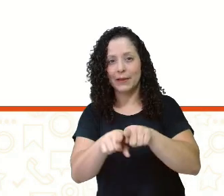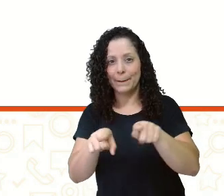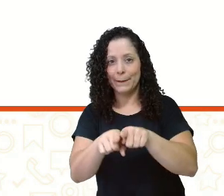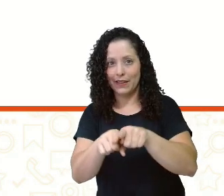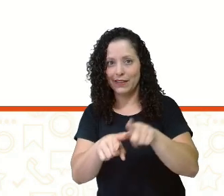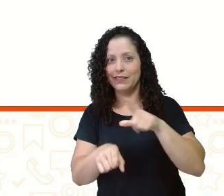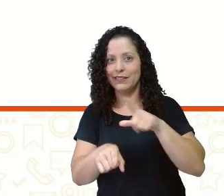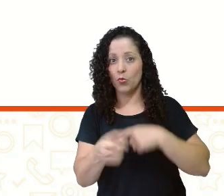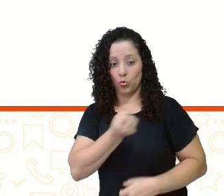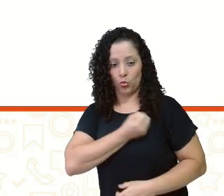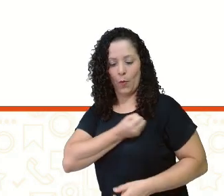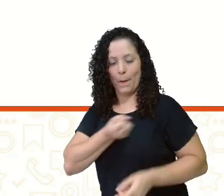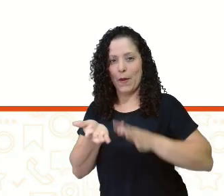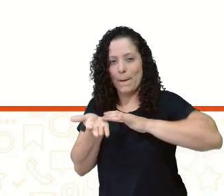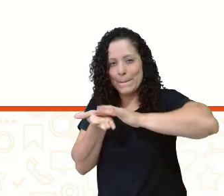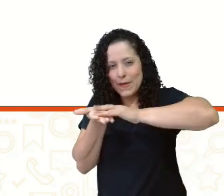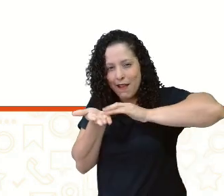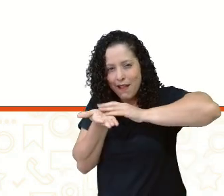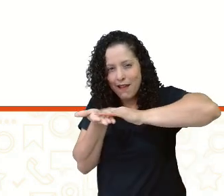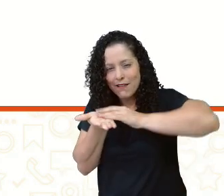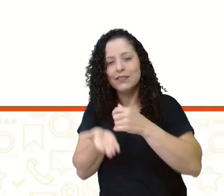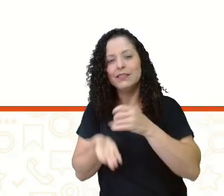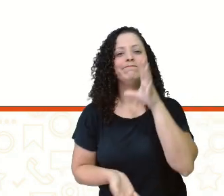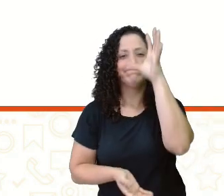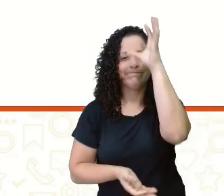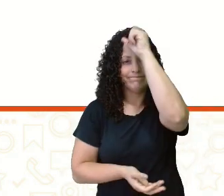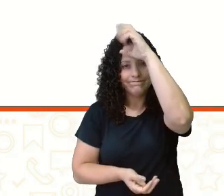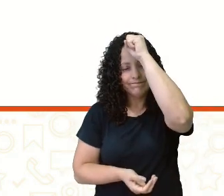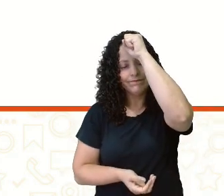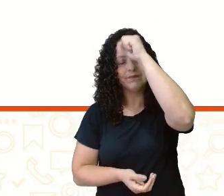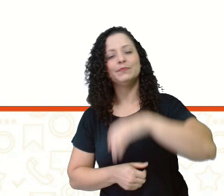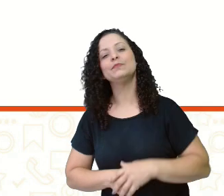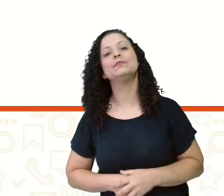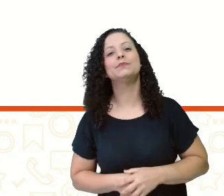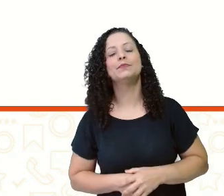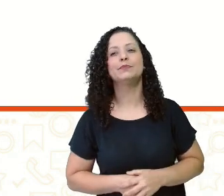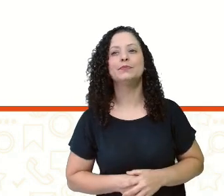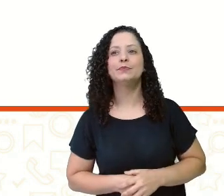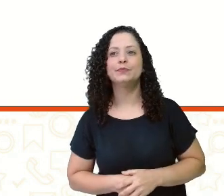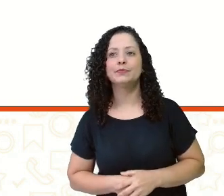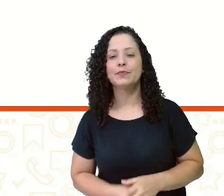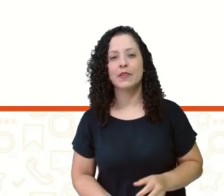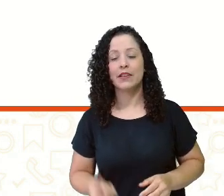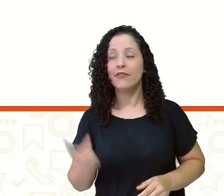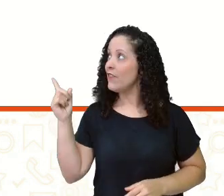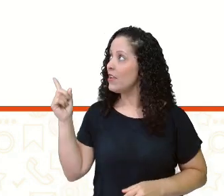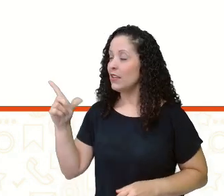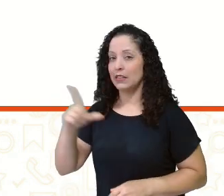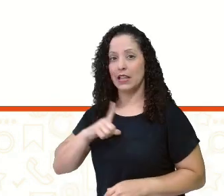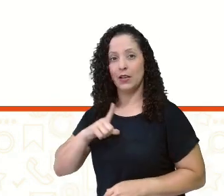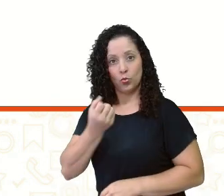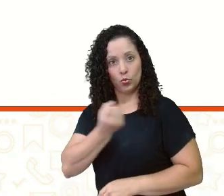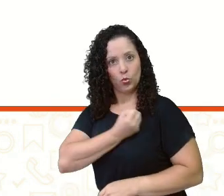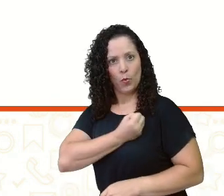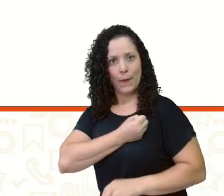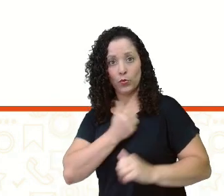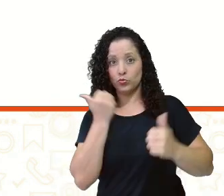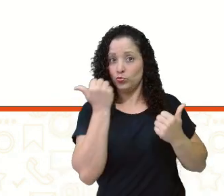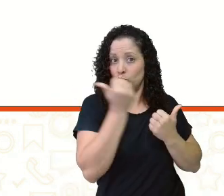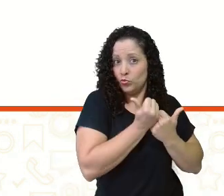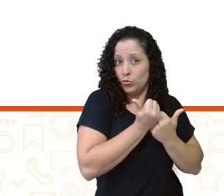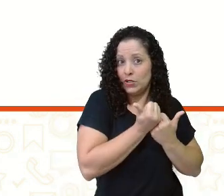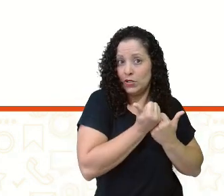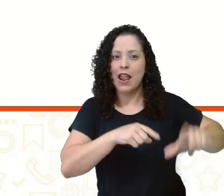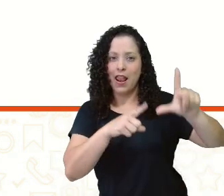vá se apropriando e aprenda as horas. Então, aí no lugar onde vocês percebem os numerais, a gente pode colocar letras